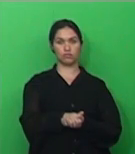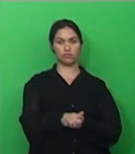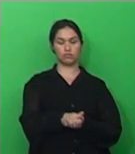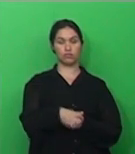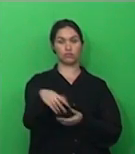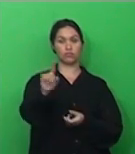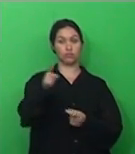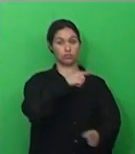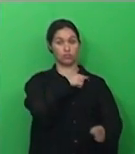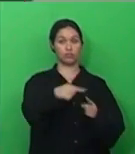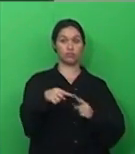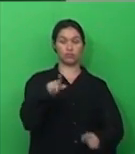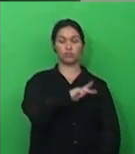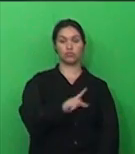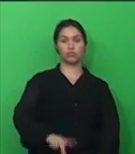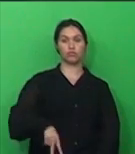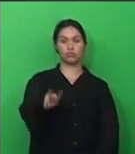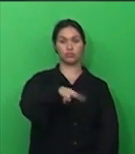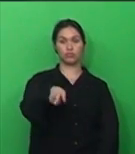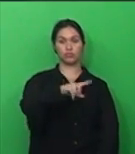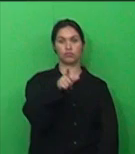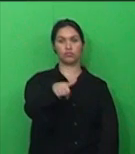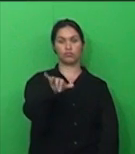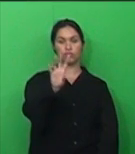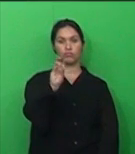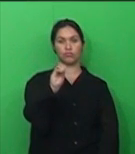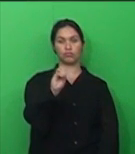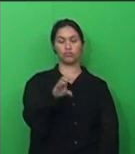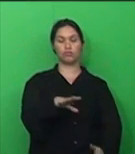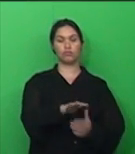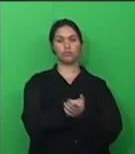Contra o veto. Vereador Zairo Casagrande.